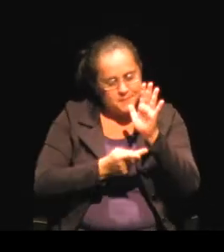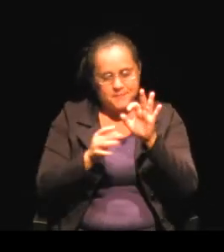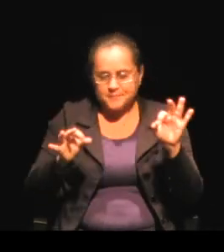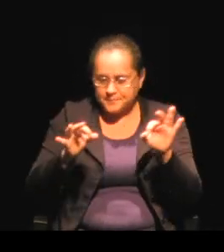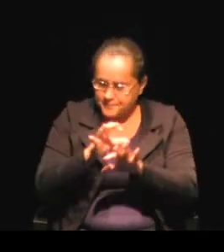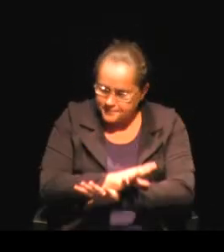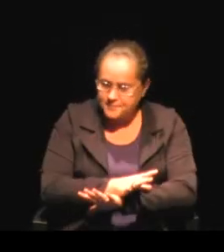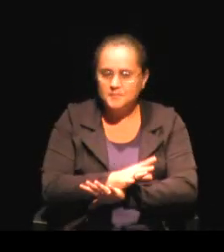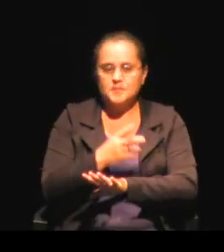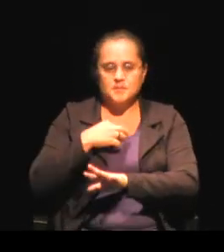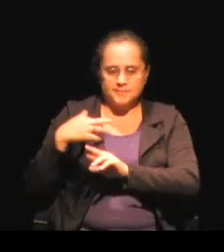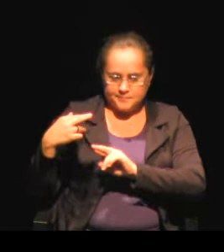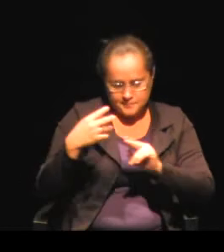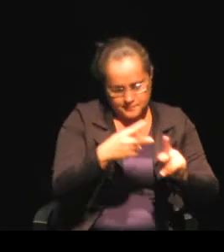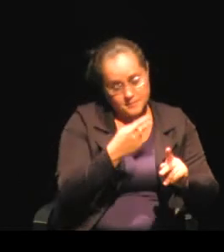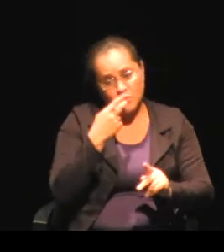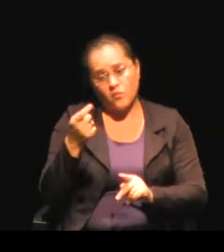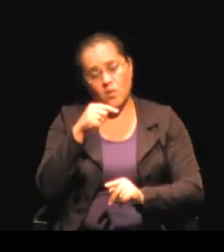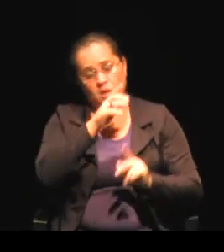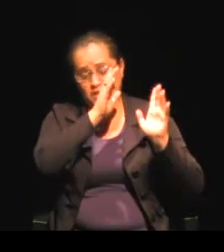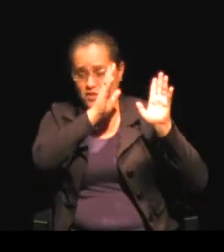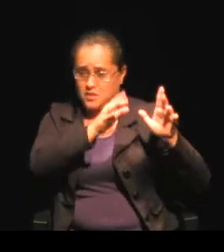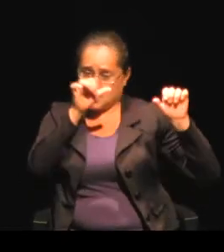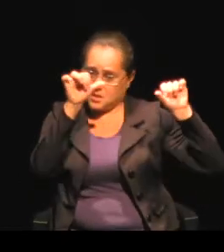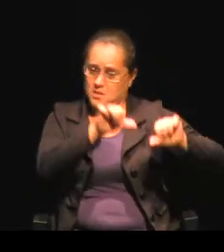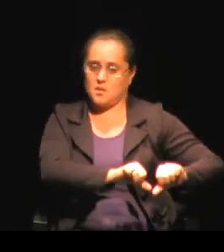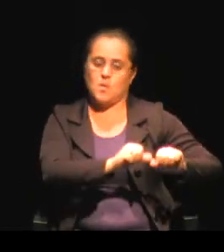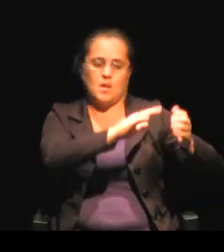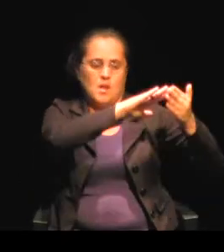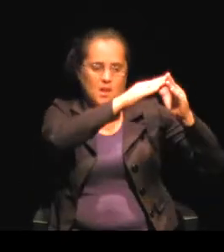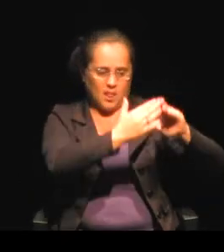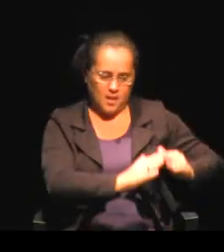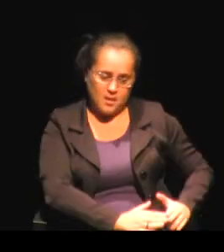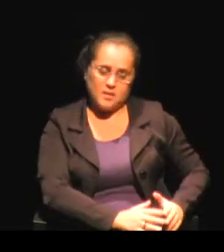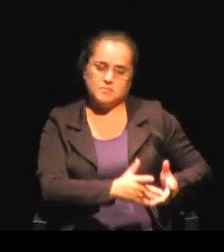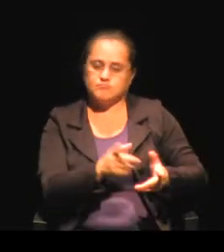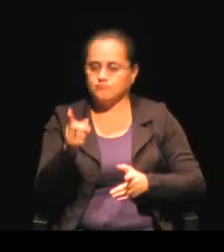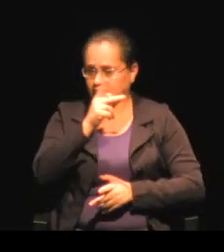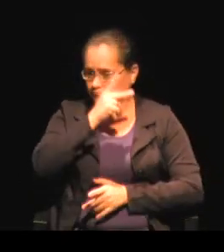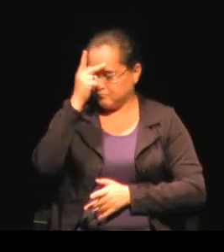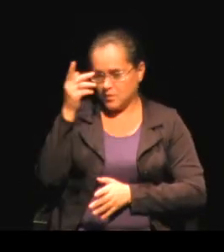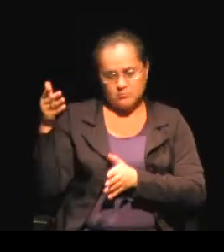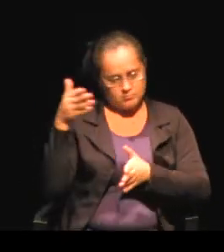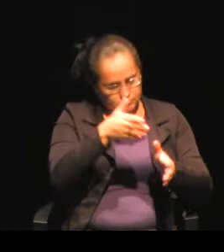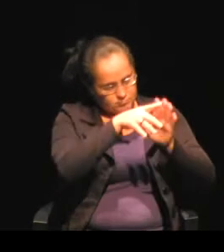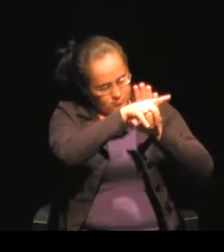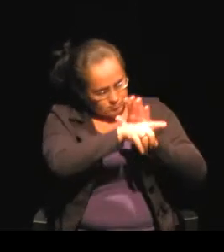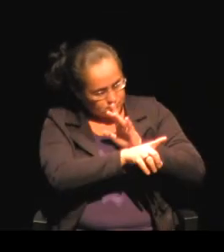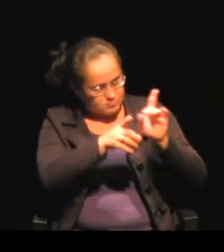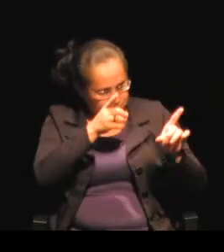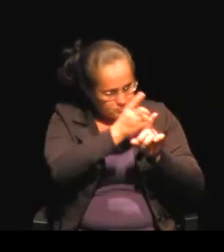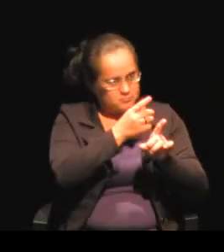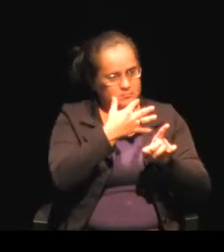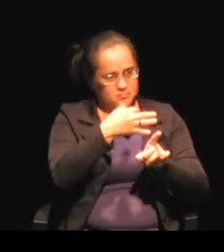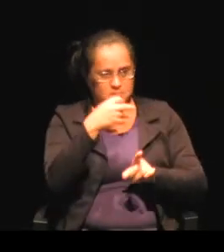mais, para um projeto desse acontecer. A gente foi fazer uma visita e falou, olha, está comprometida a estrutura desse galpão, ele vai cair, vai ruir. O pessoal